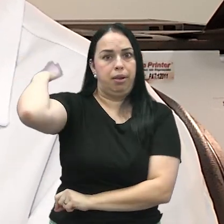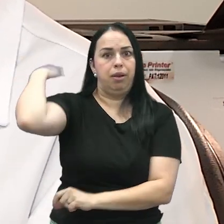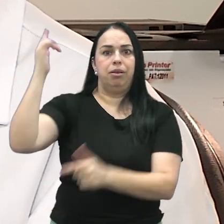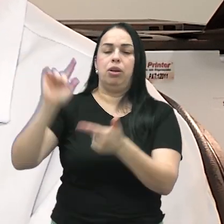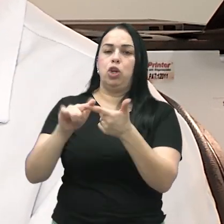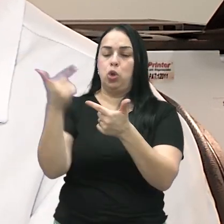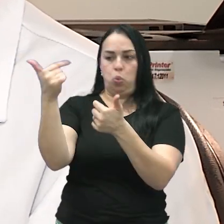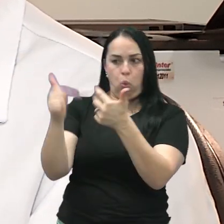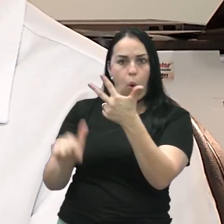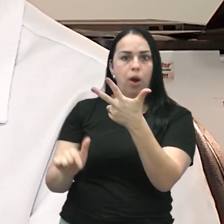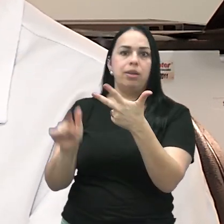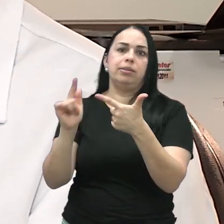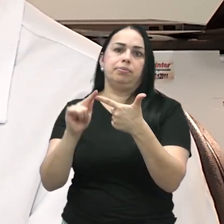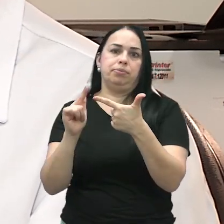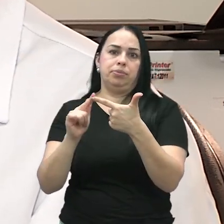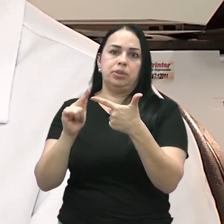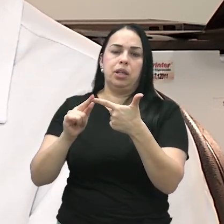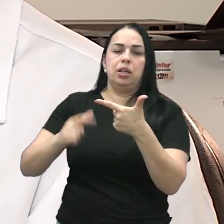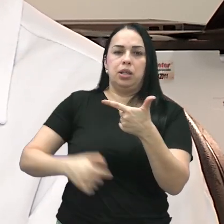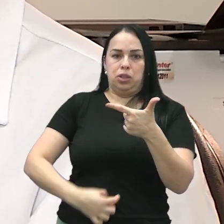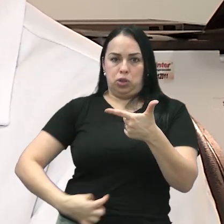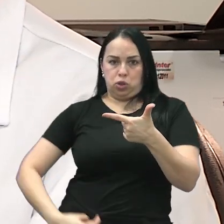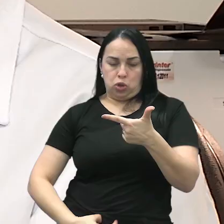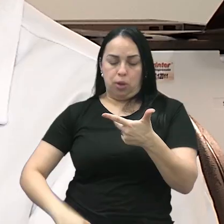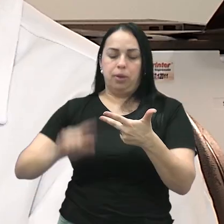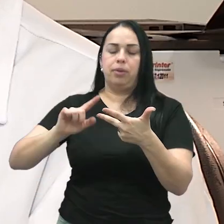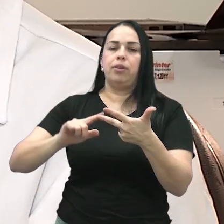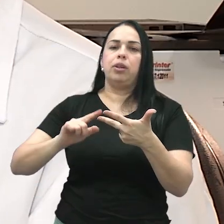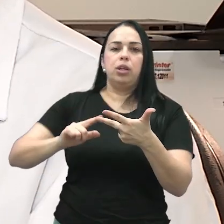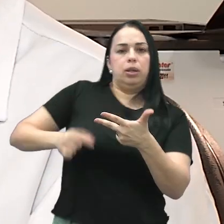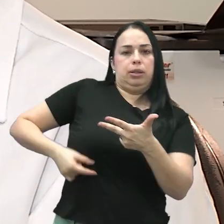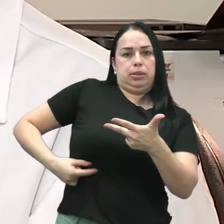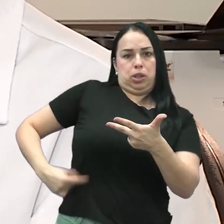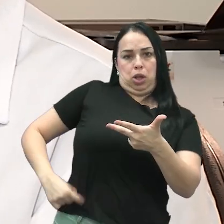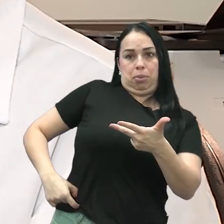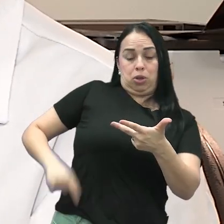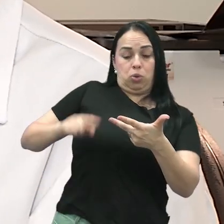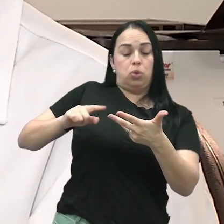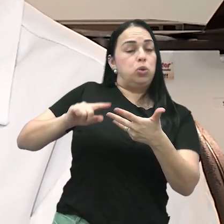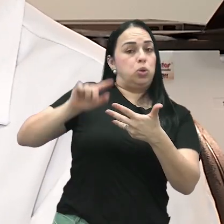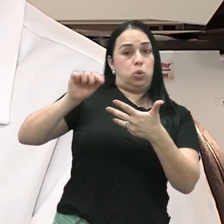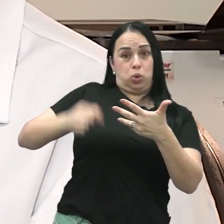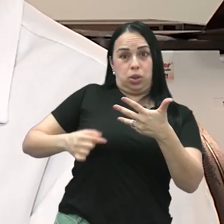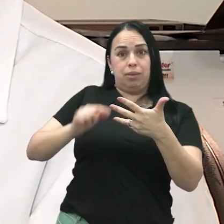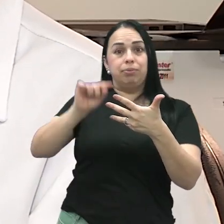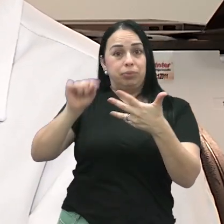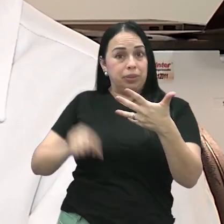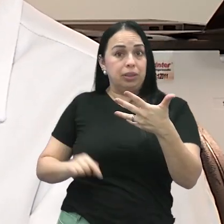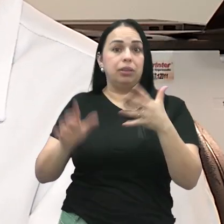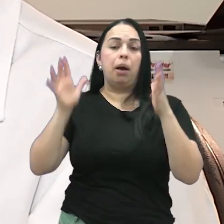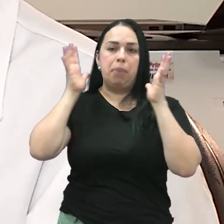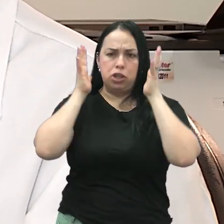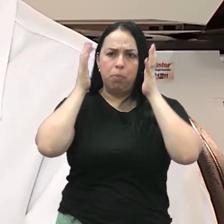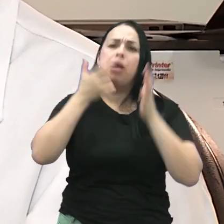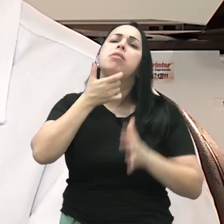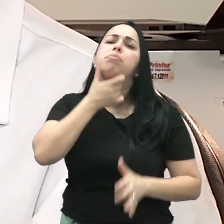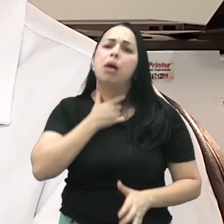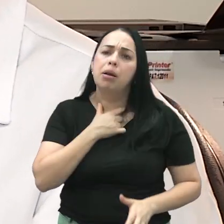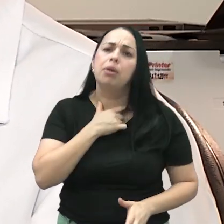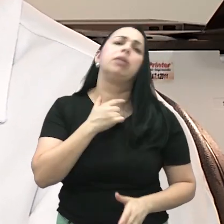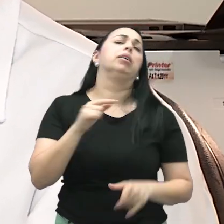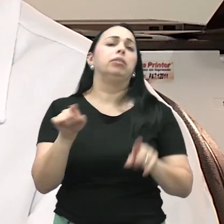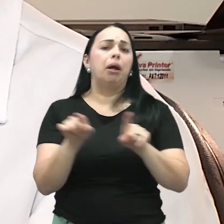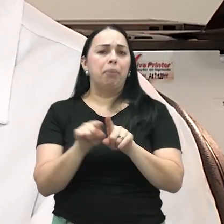câncer de pulmão, mas outros tipos de tumores, como tumores de bexiga, tumores de esôfago, de estômago, ou tumores de cabeça